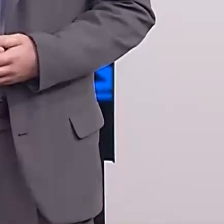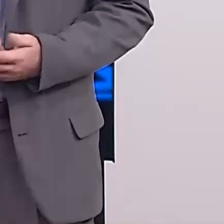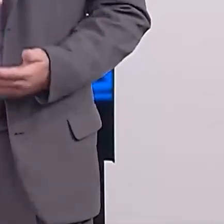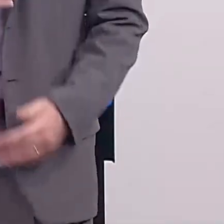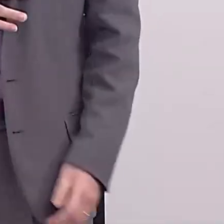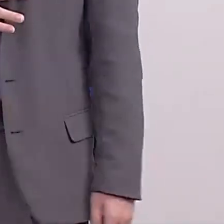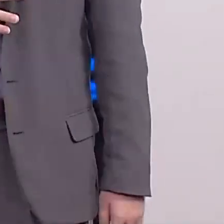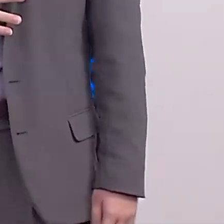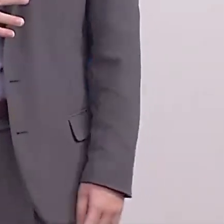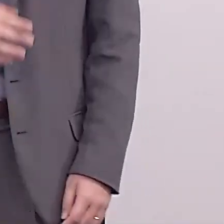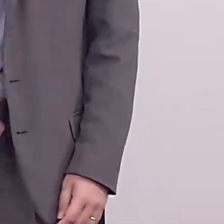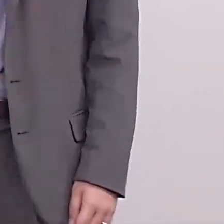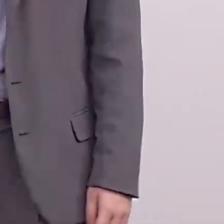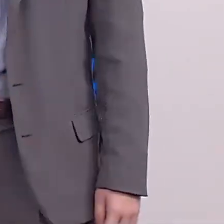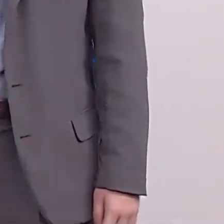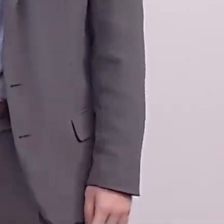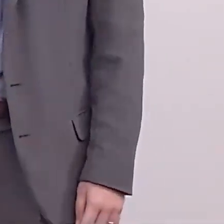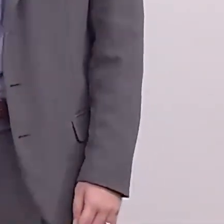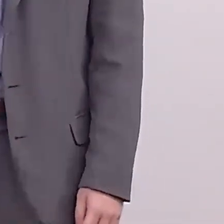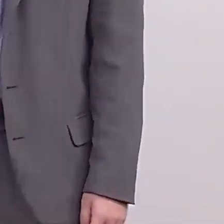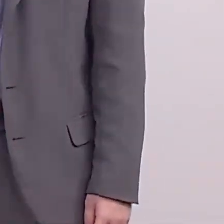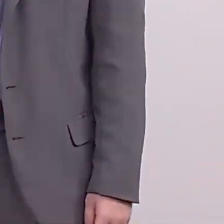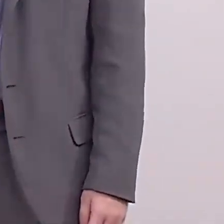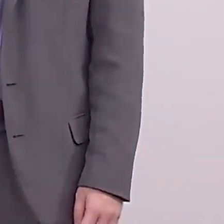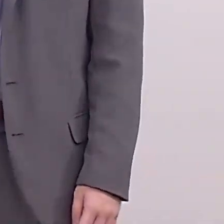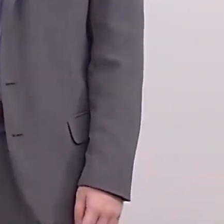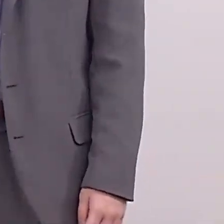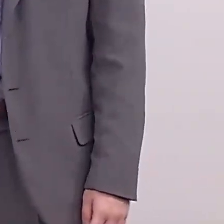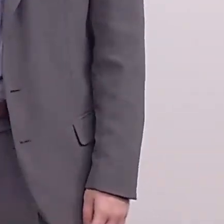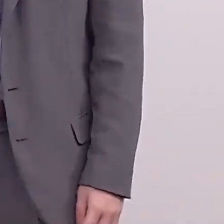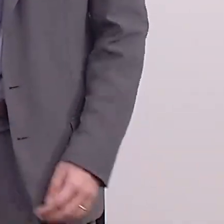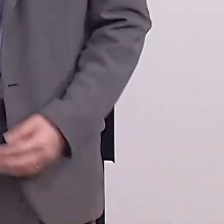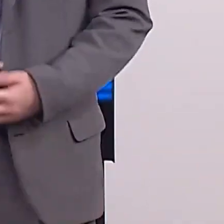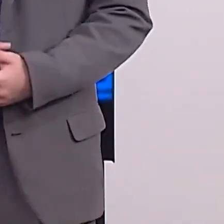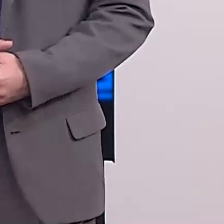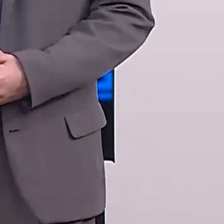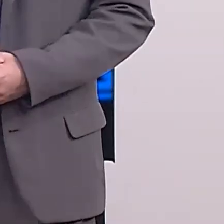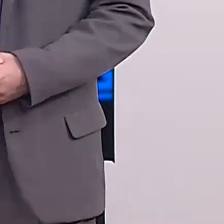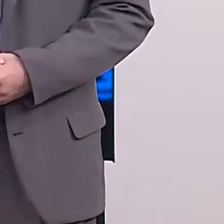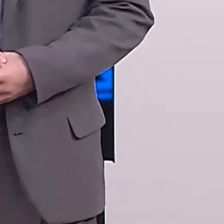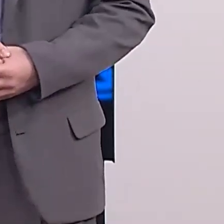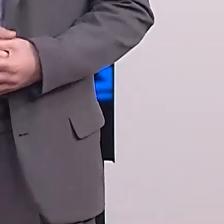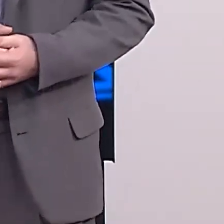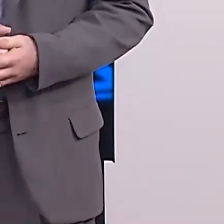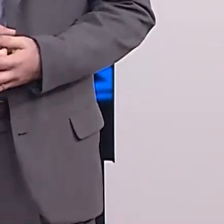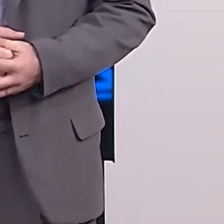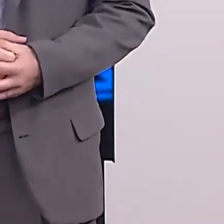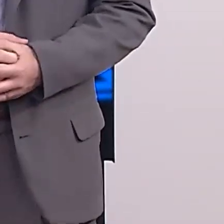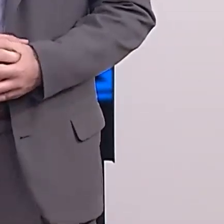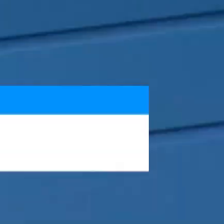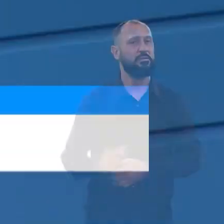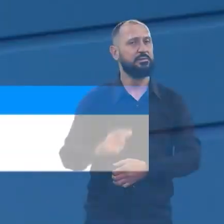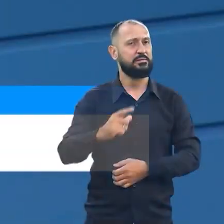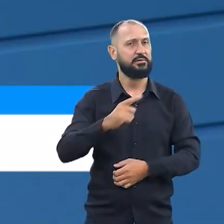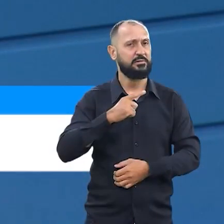Alia Nogueira falou sobre o tema durante a semana e diz que cerca de 600 crianças ainda aguardam por uma